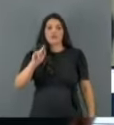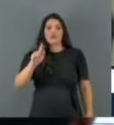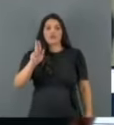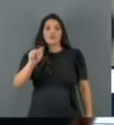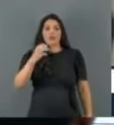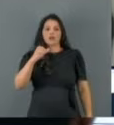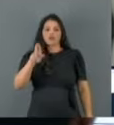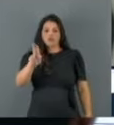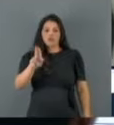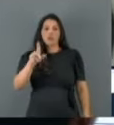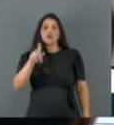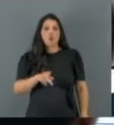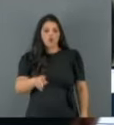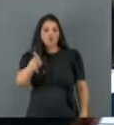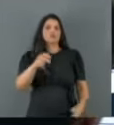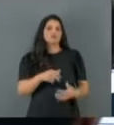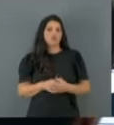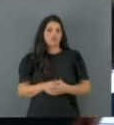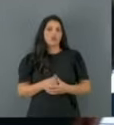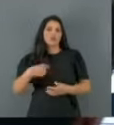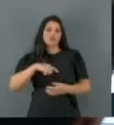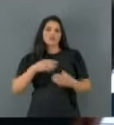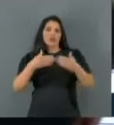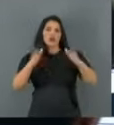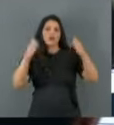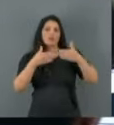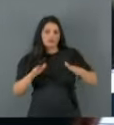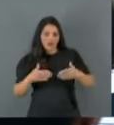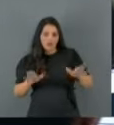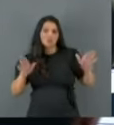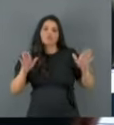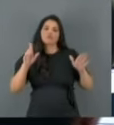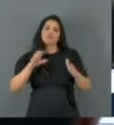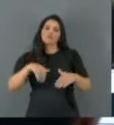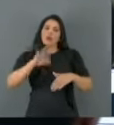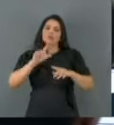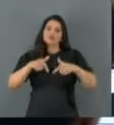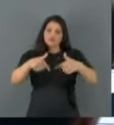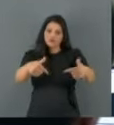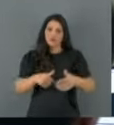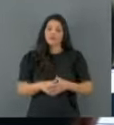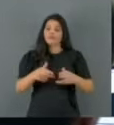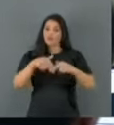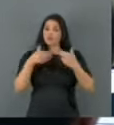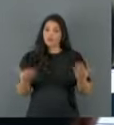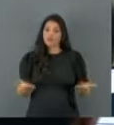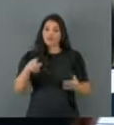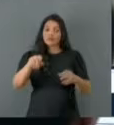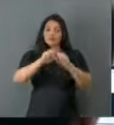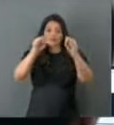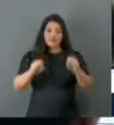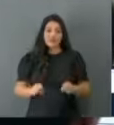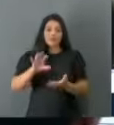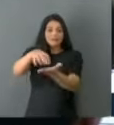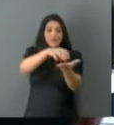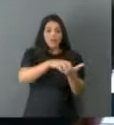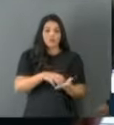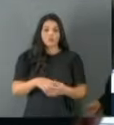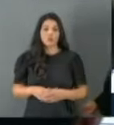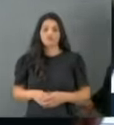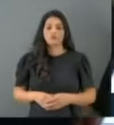Itaipu, não só continua, como está sendo ampliado, não é, senador, doutor Mário Sarrubo? Portanto, esse sistema dos centros de